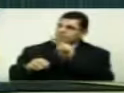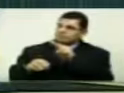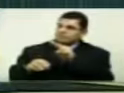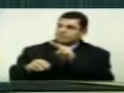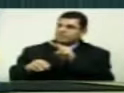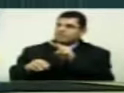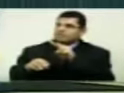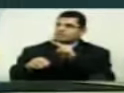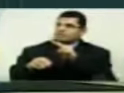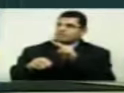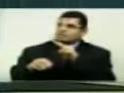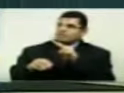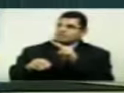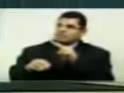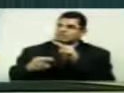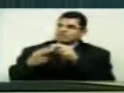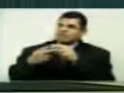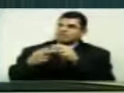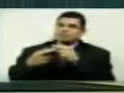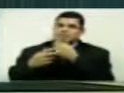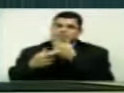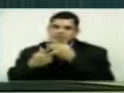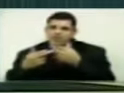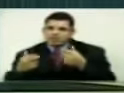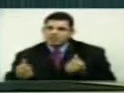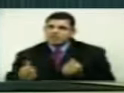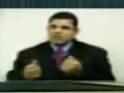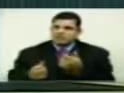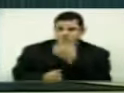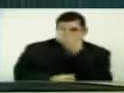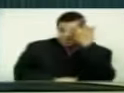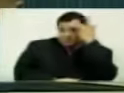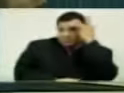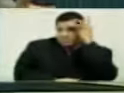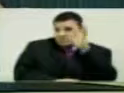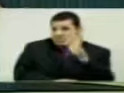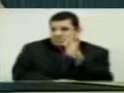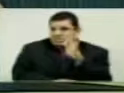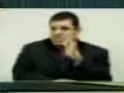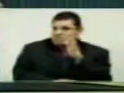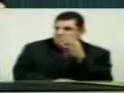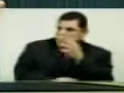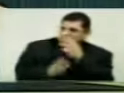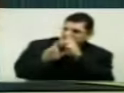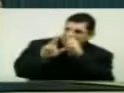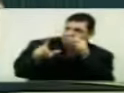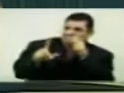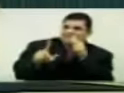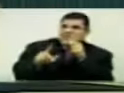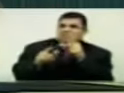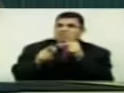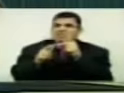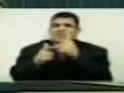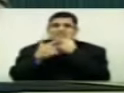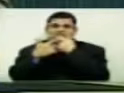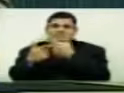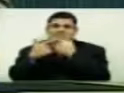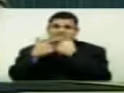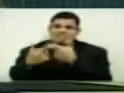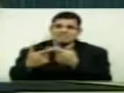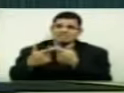assistir um espetáculo, não sei se sinistro ou cômico, deputado Zé